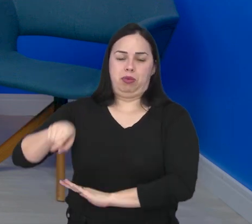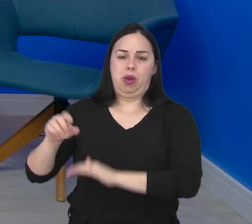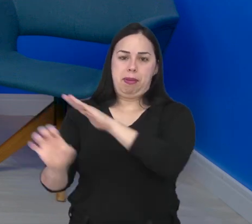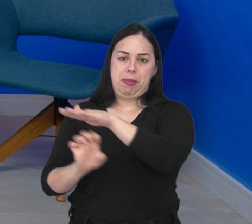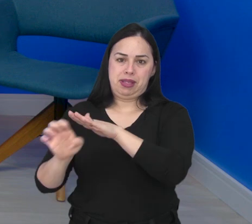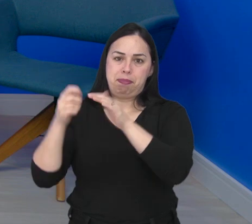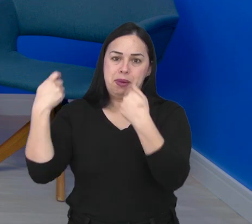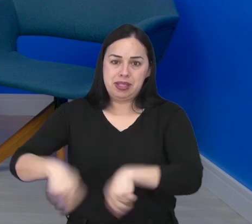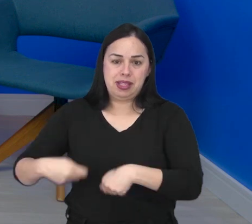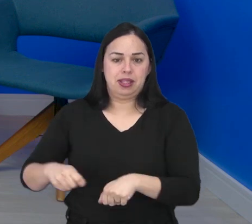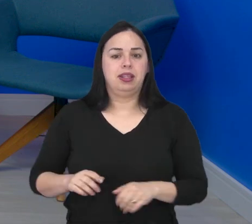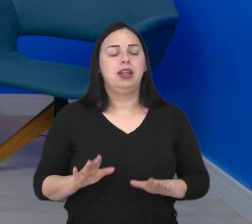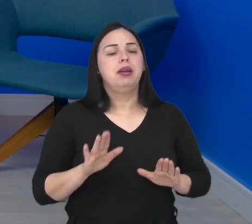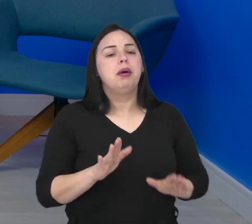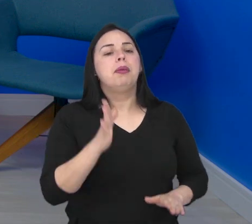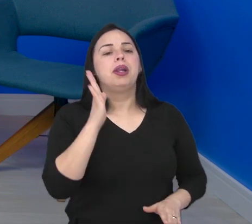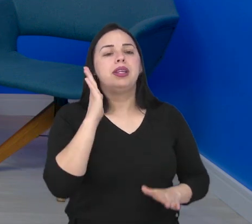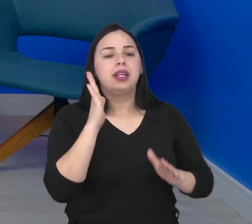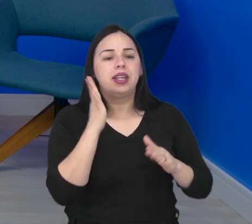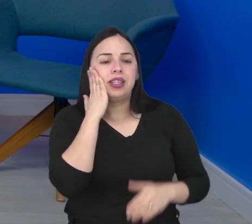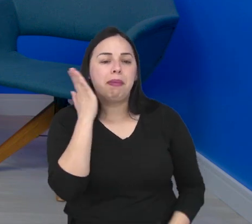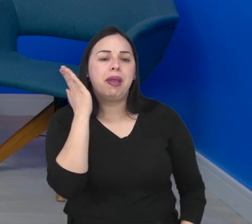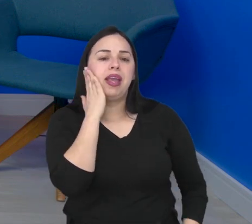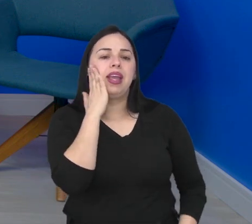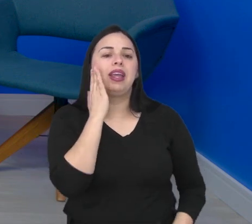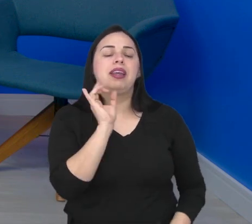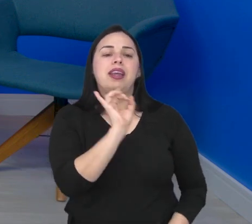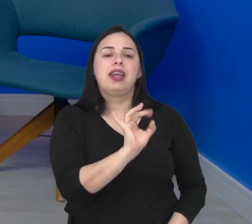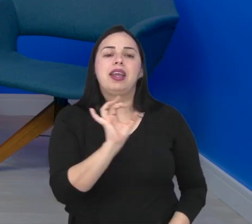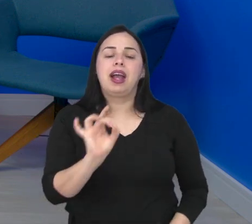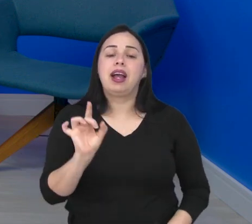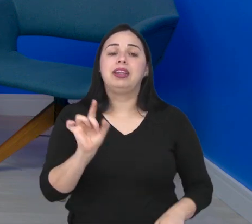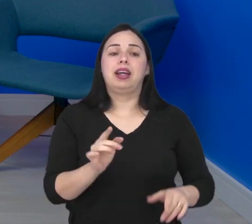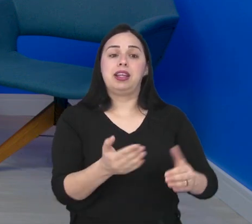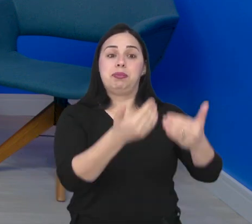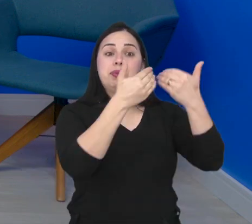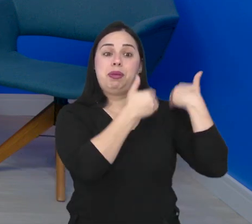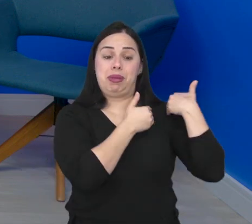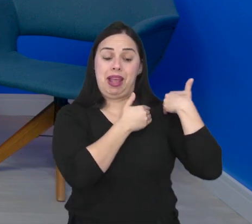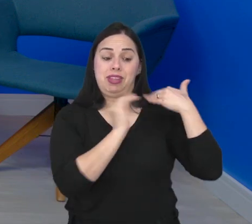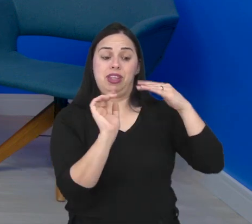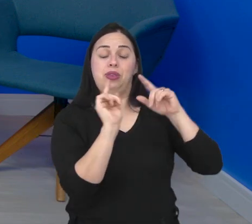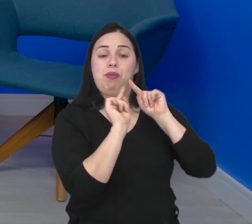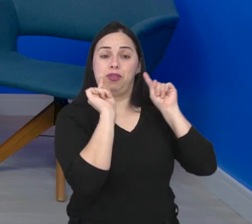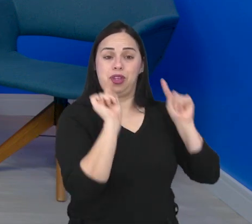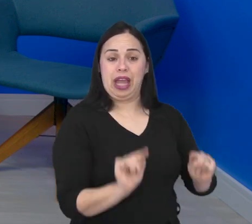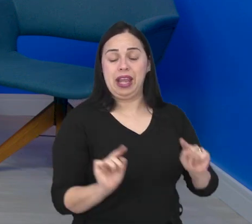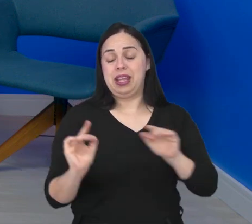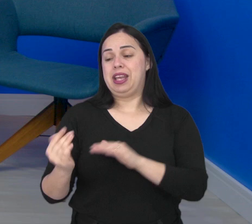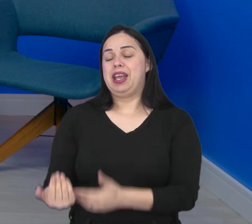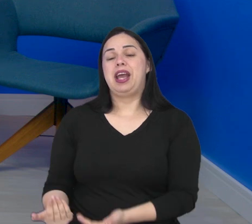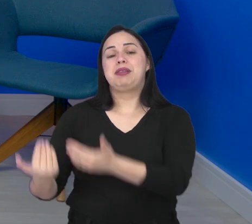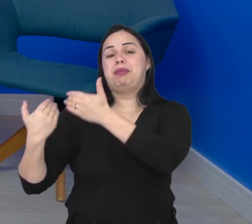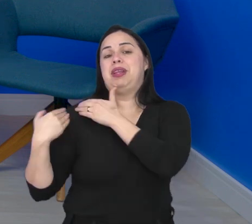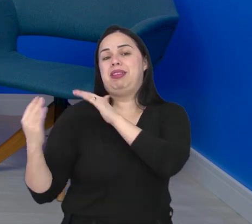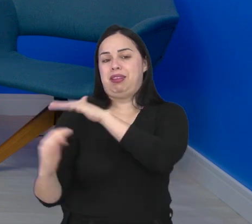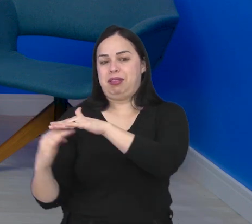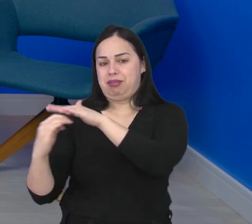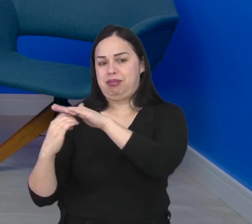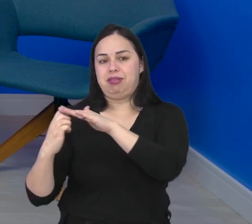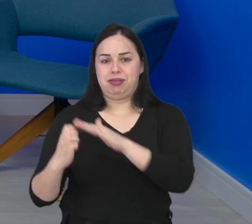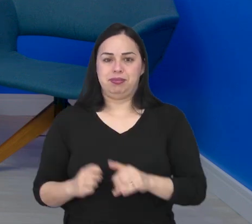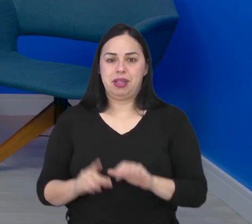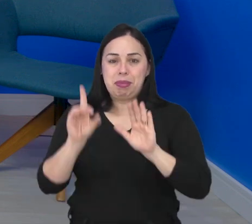conhecê-los, Marina, porque é assim que cada trabalhador vai saber o que de fato compete a ele, compete à empresa e como agir para que todo mundo